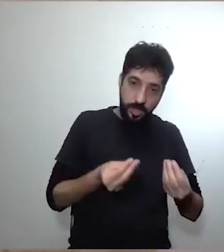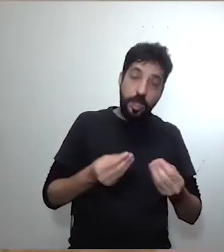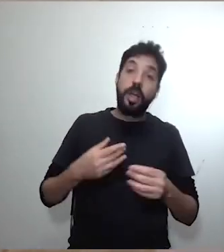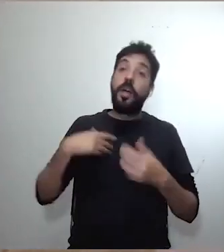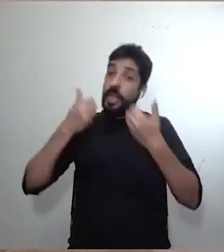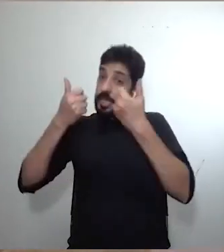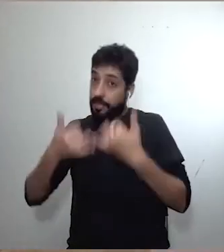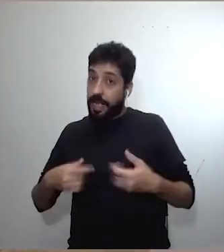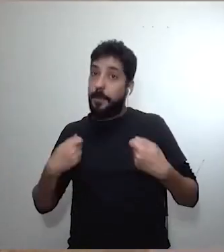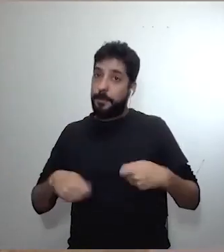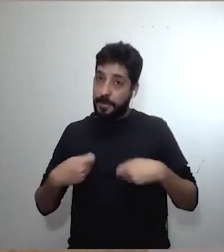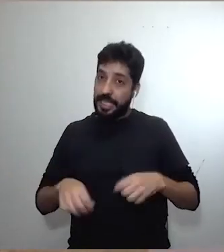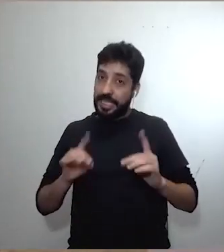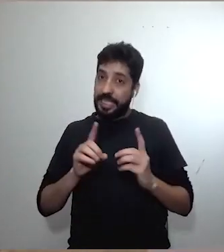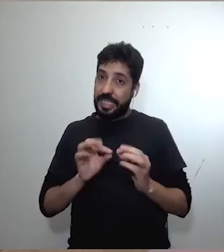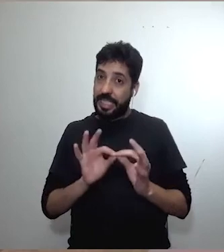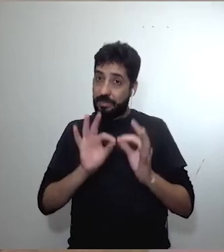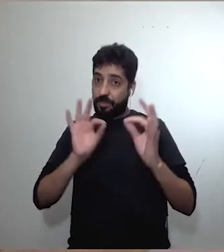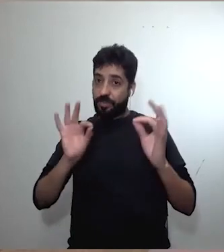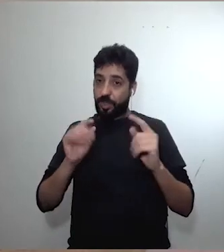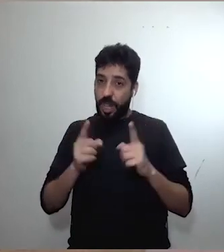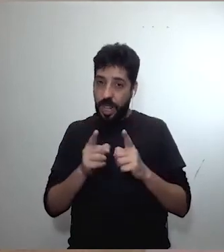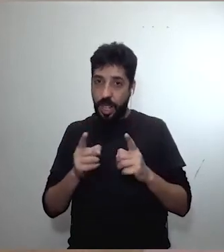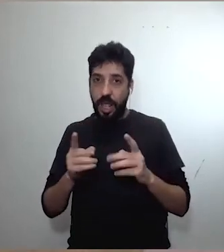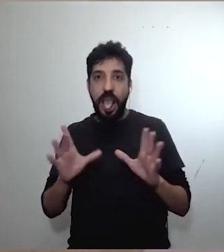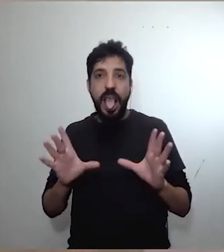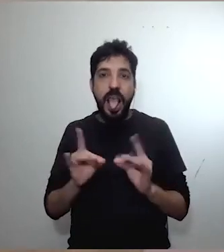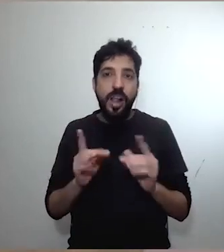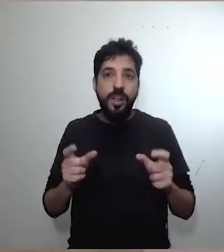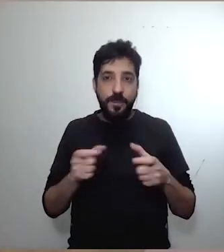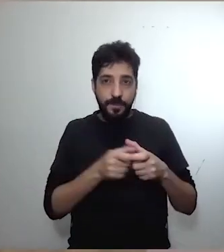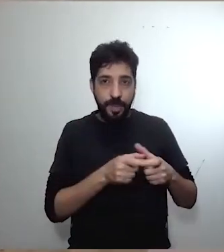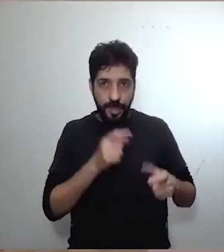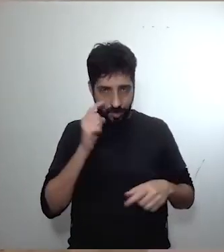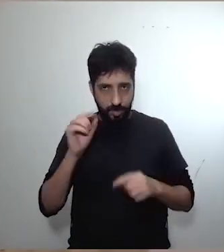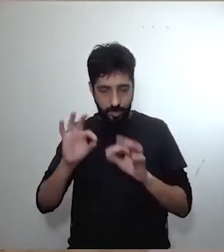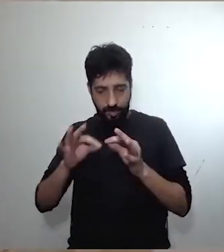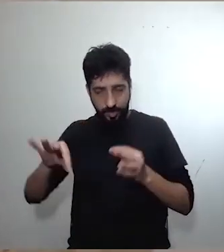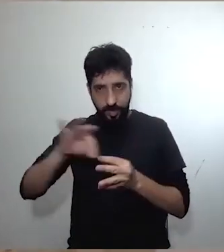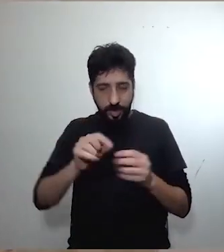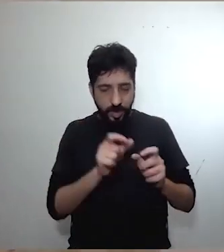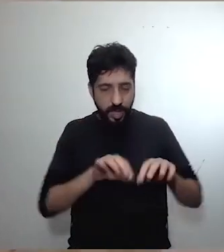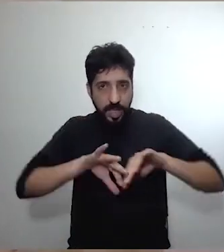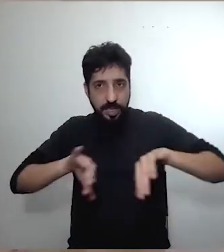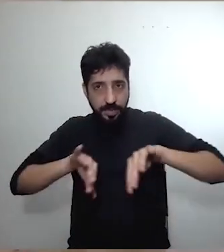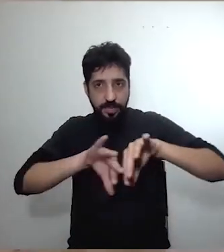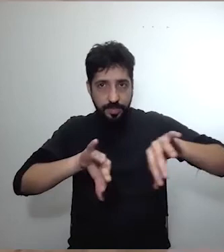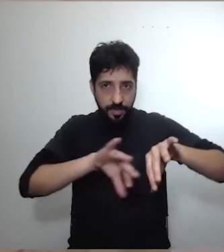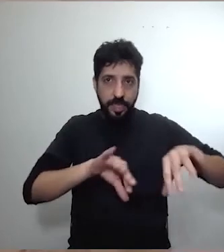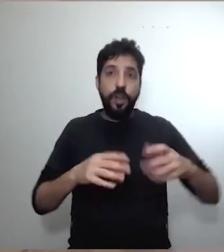pessoal que tem que manter a distância para eles não grudarem. O forno pré-aquecido a mais ou